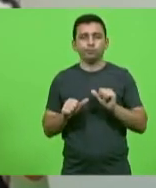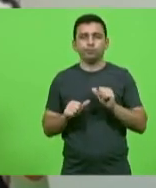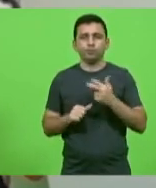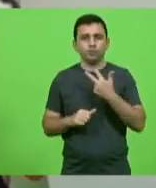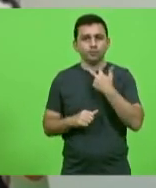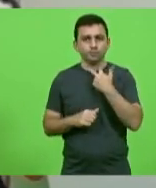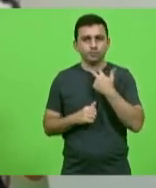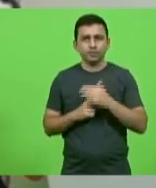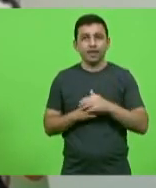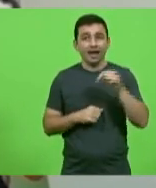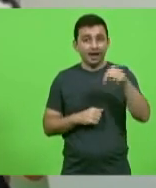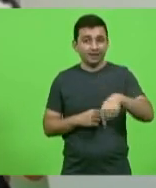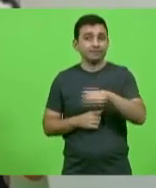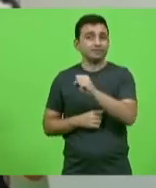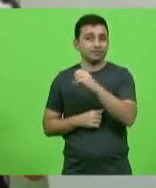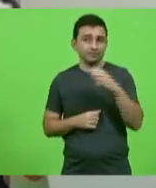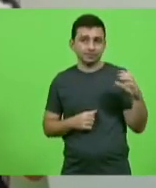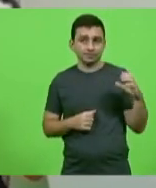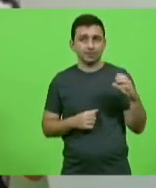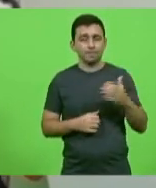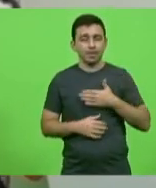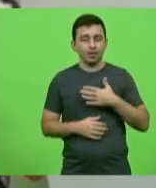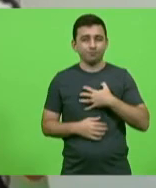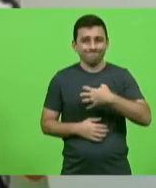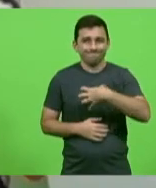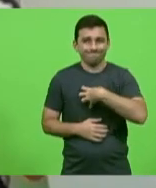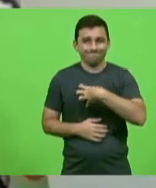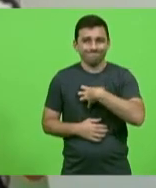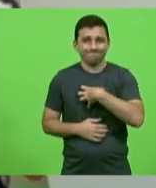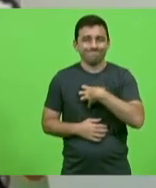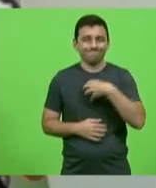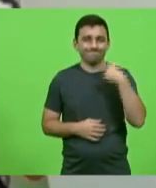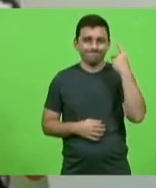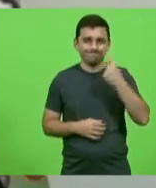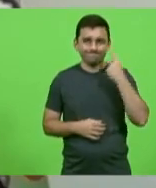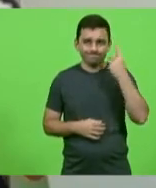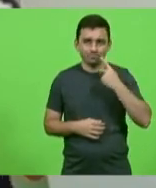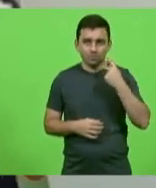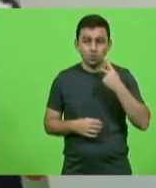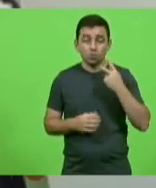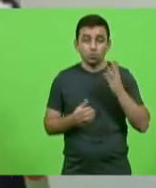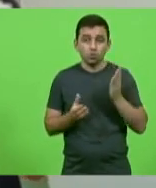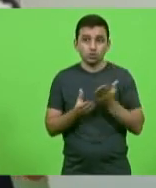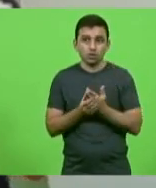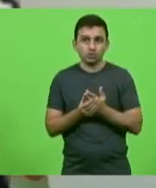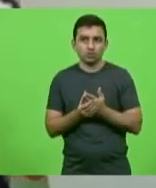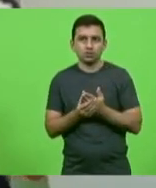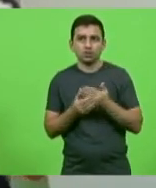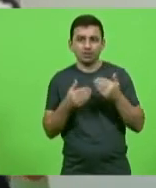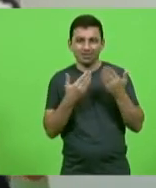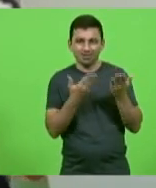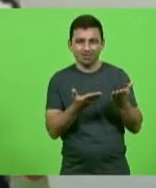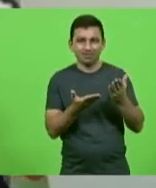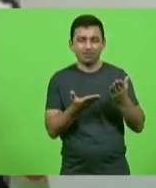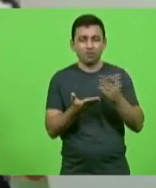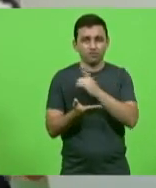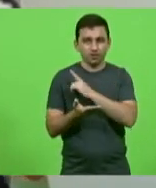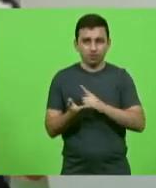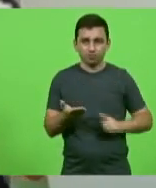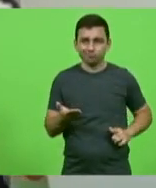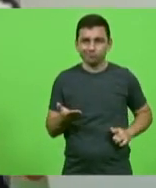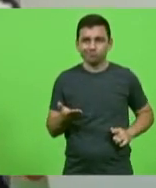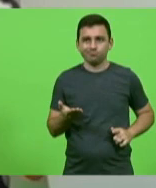no caso Catarinense a minha sensibilidade política festa que esses processos e o governador enfrenta